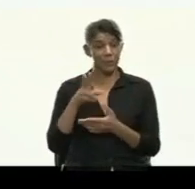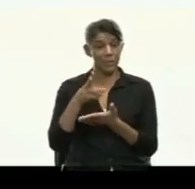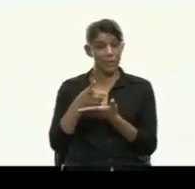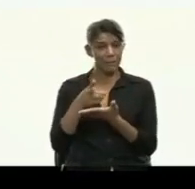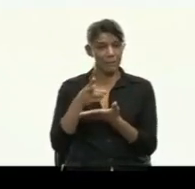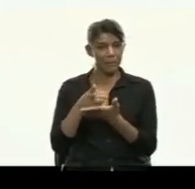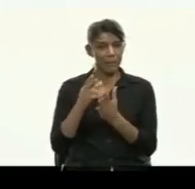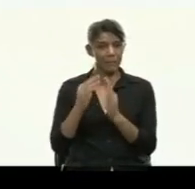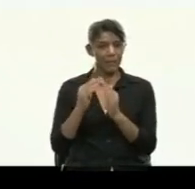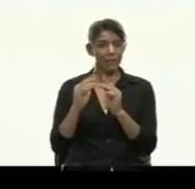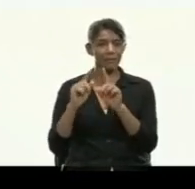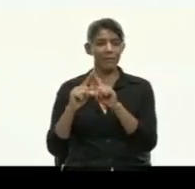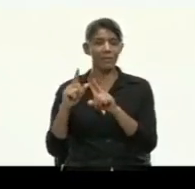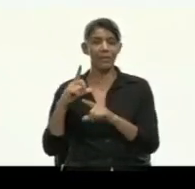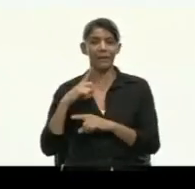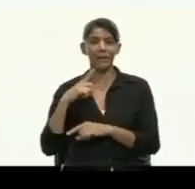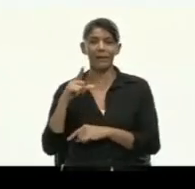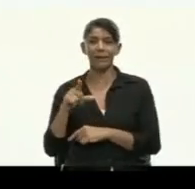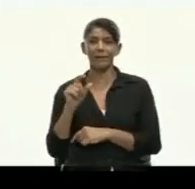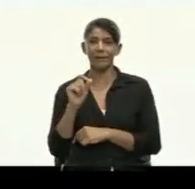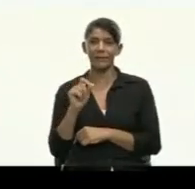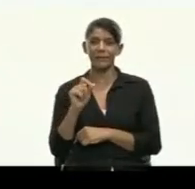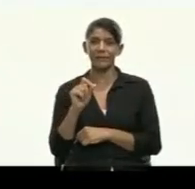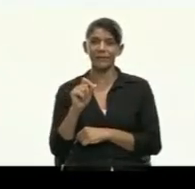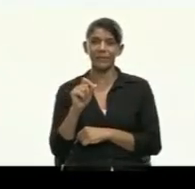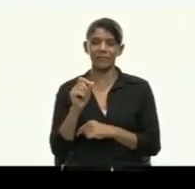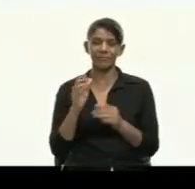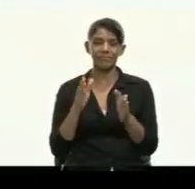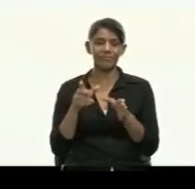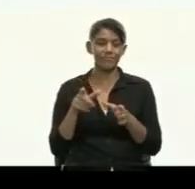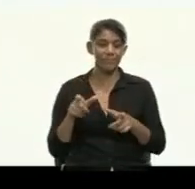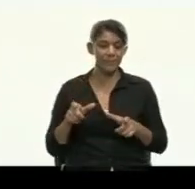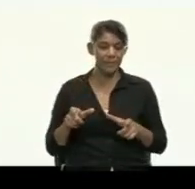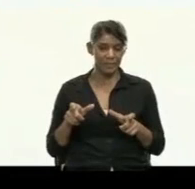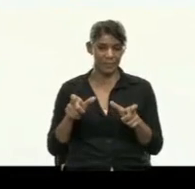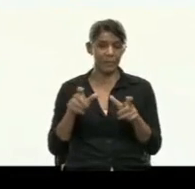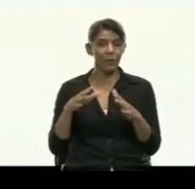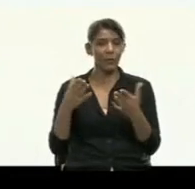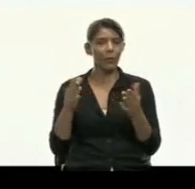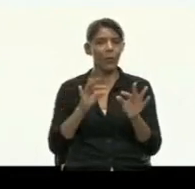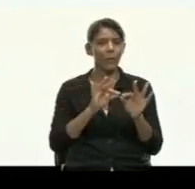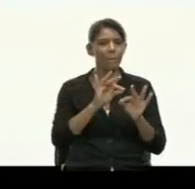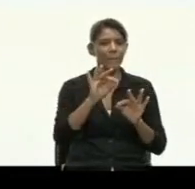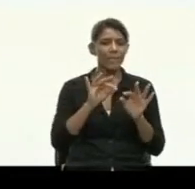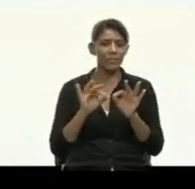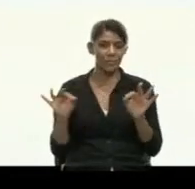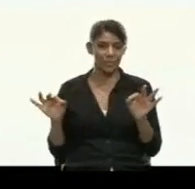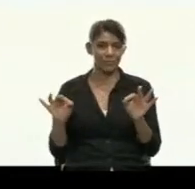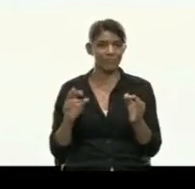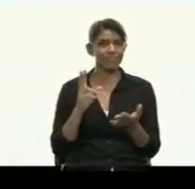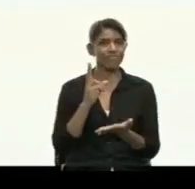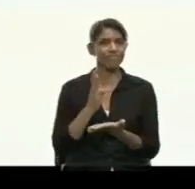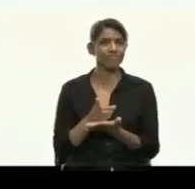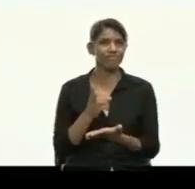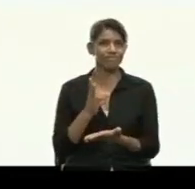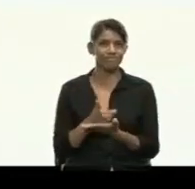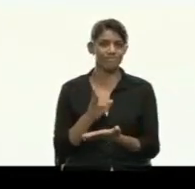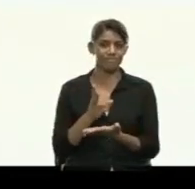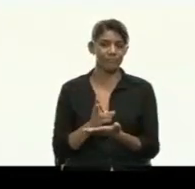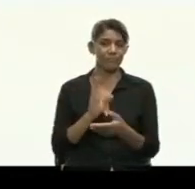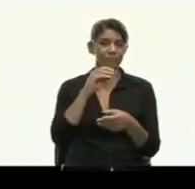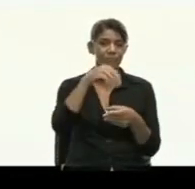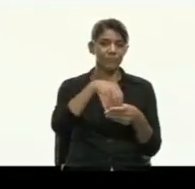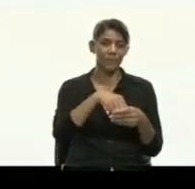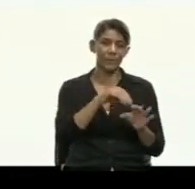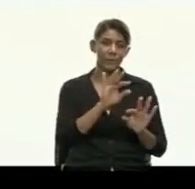mesma casa, só que ela vai estar com angulação reta. Quais medidas, professor? As mesmas do